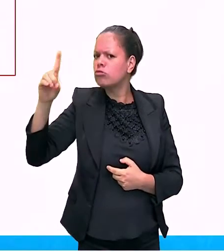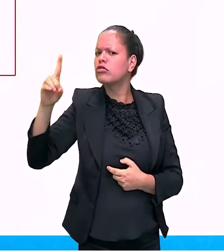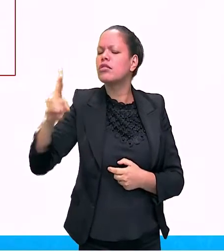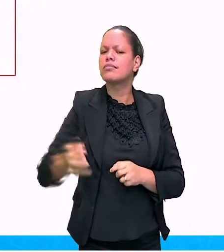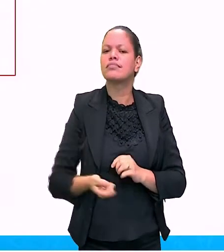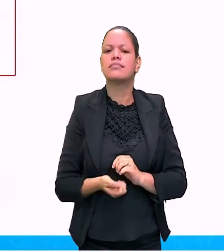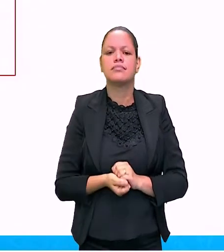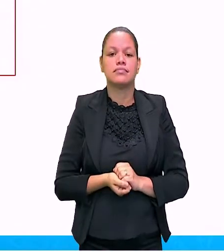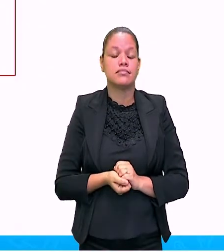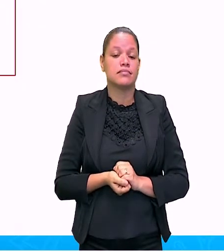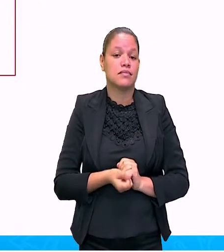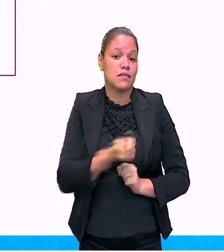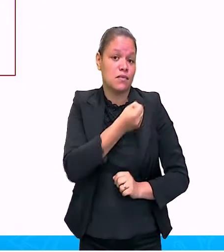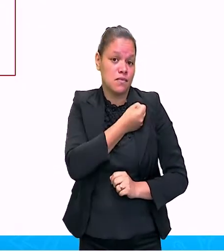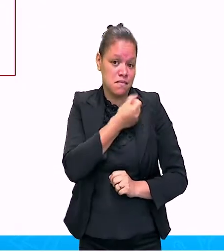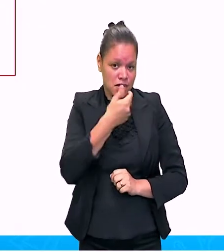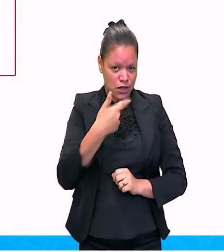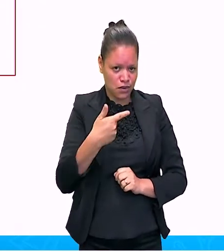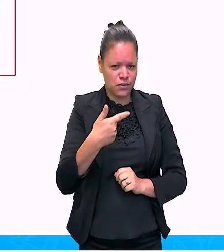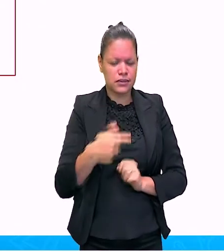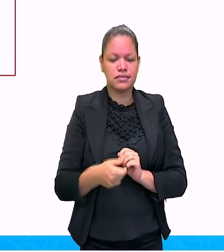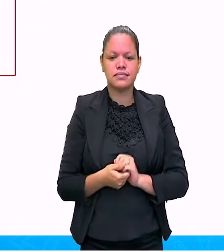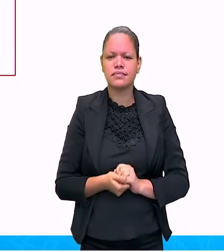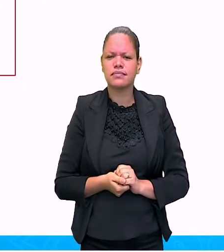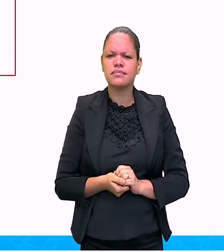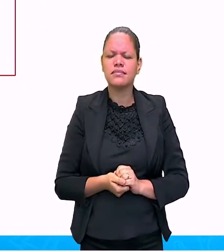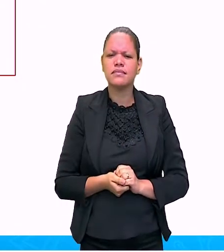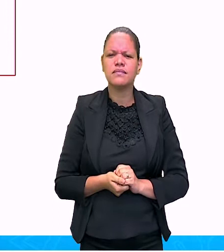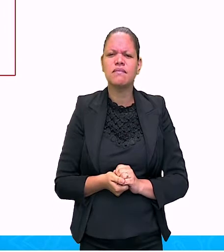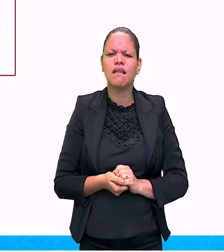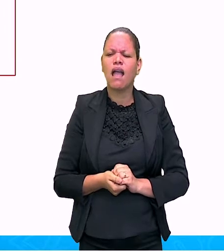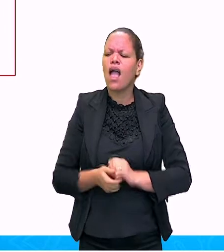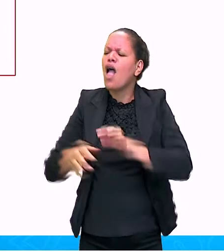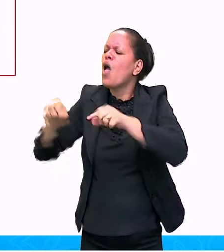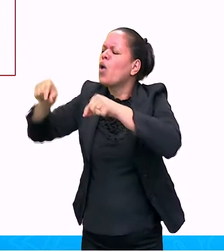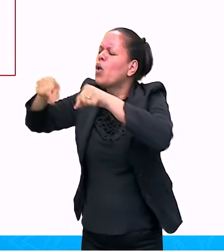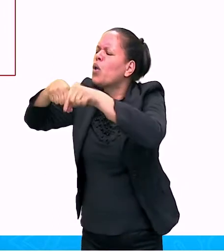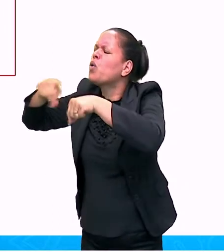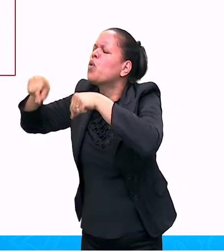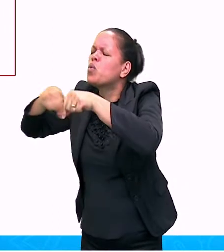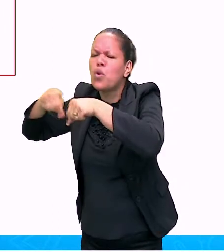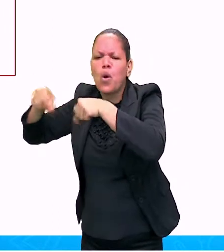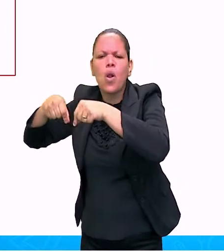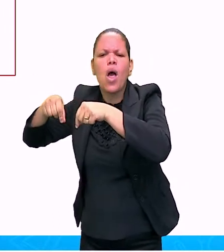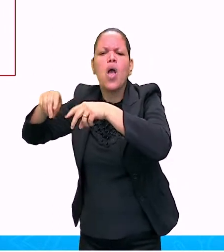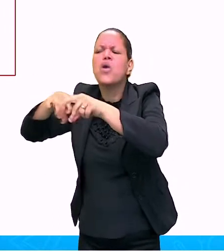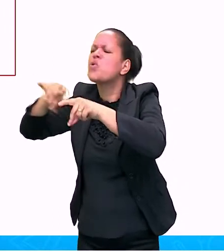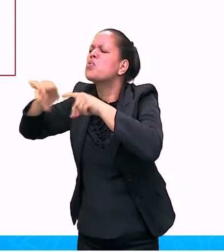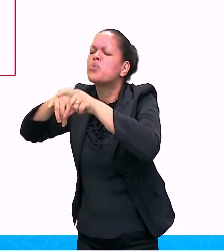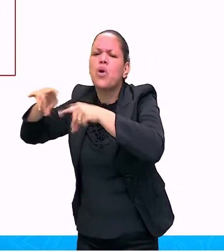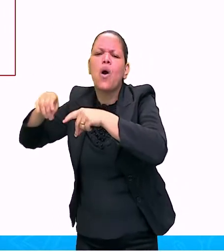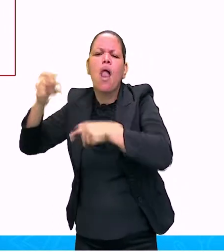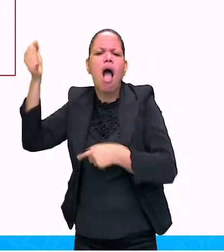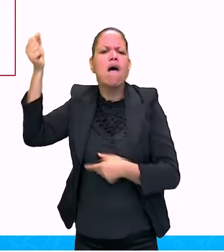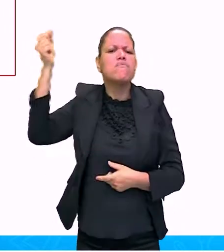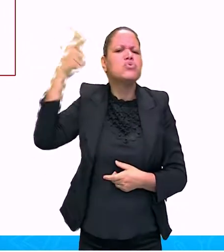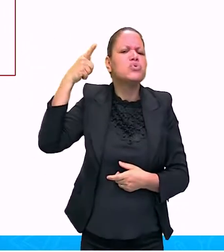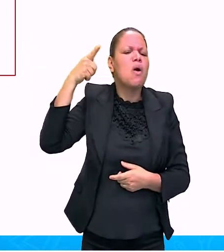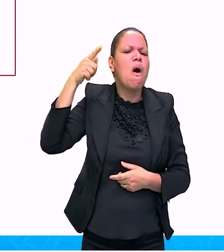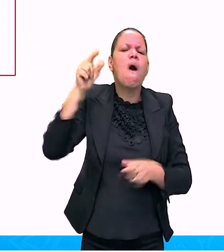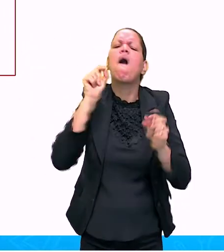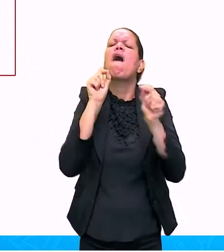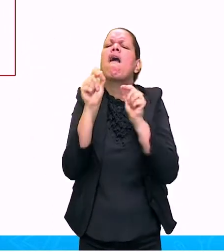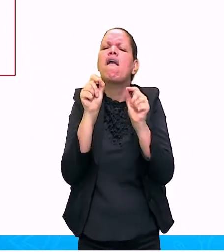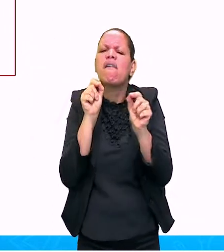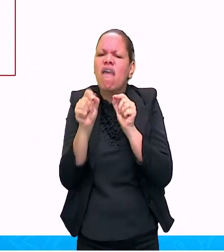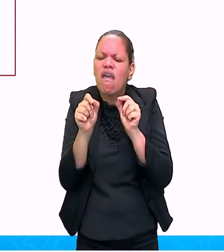Atividade 2. Quem controlava o funcionamento do Sol, da Lua e das estrelas?